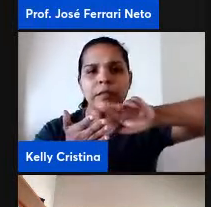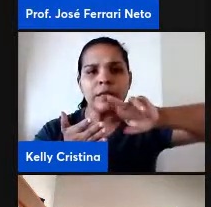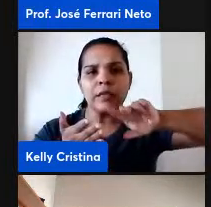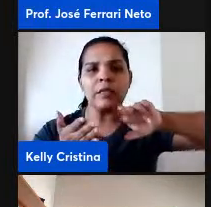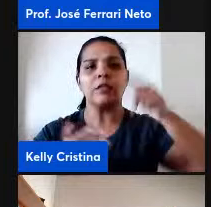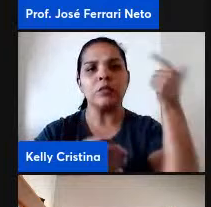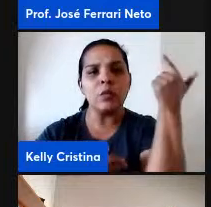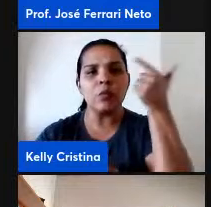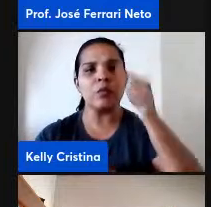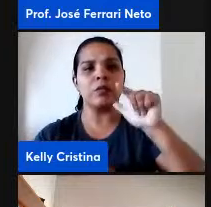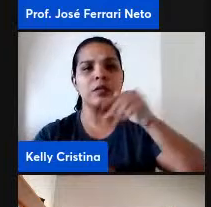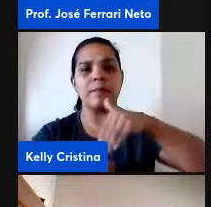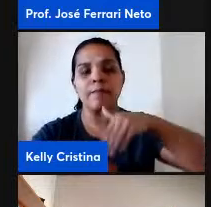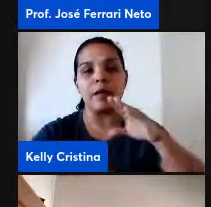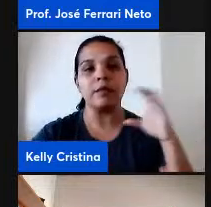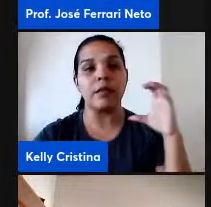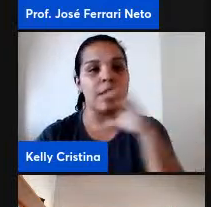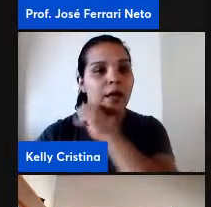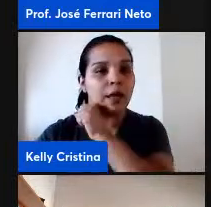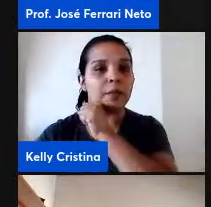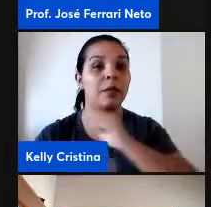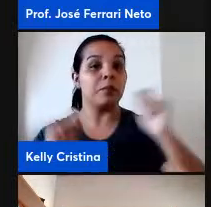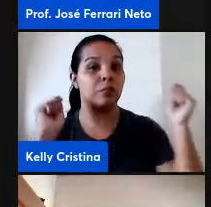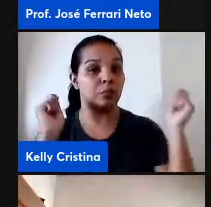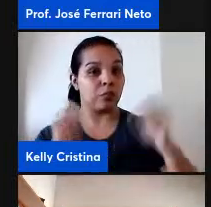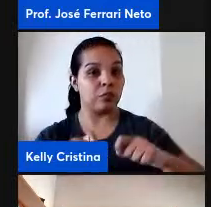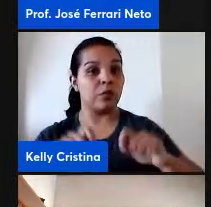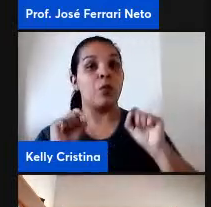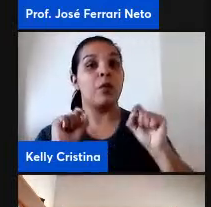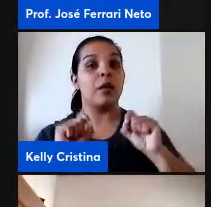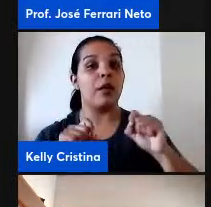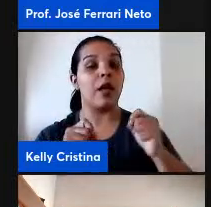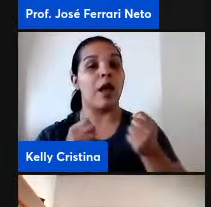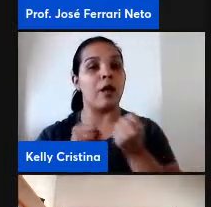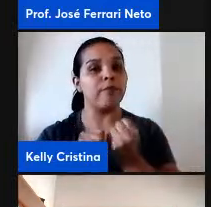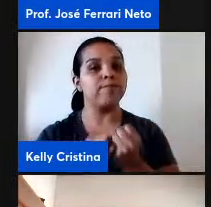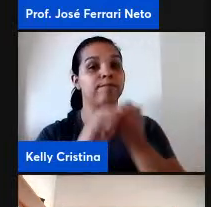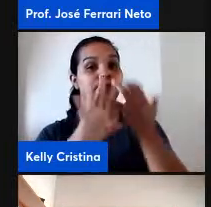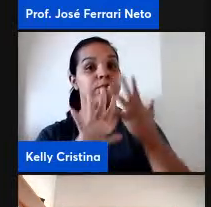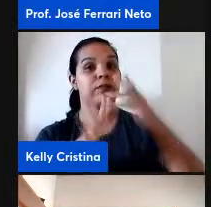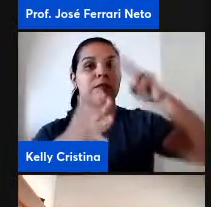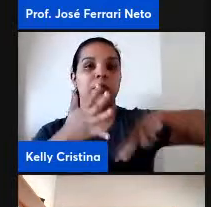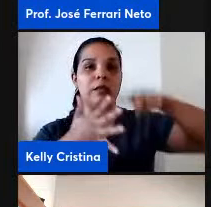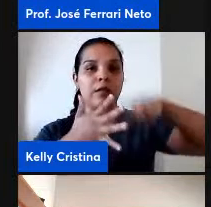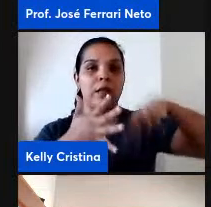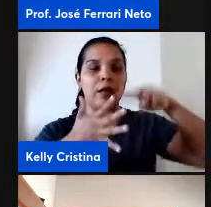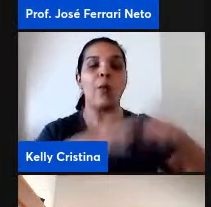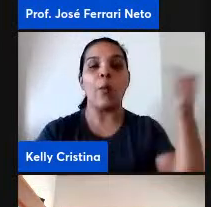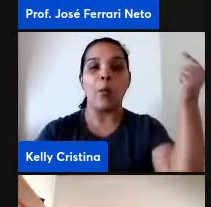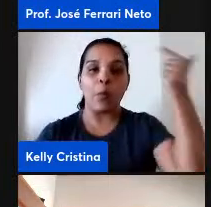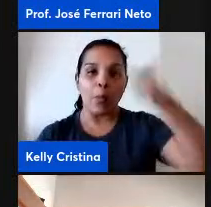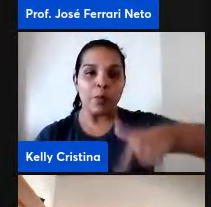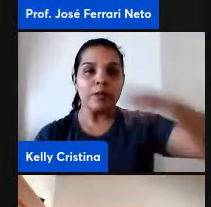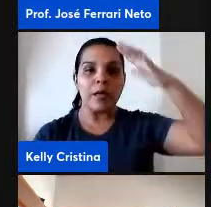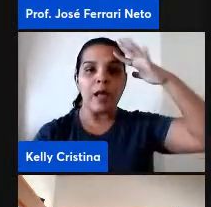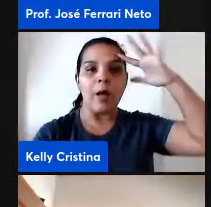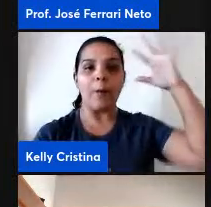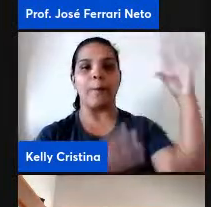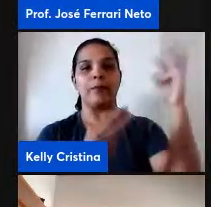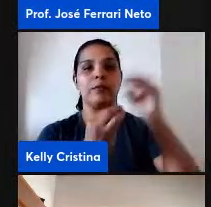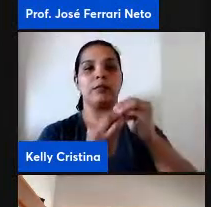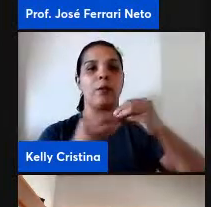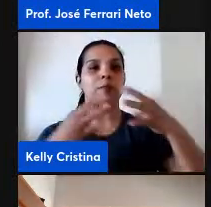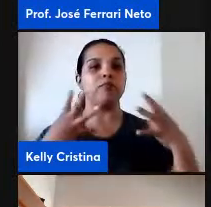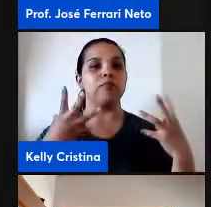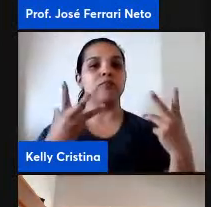o mais rapidamente possível a fluência na leitura, alcançando assim a compreensão leitora plena,